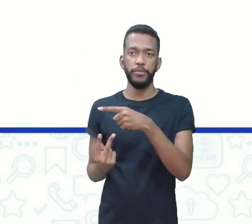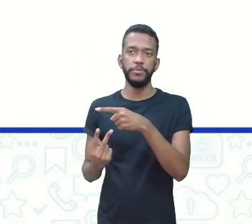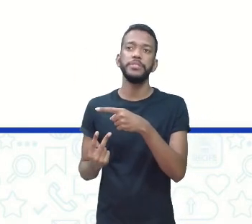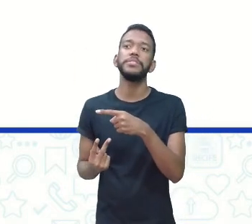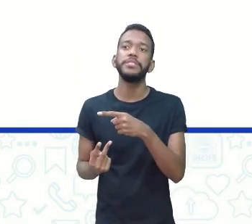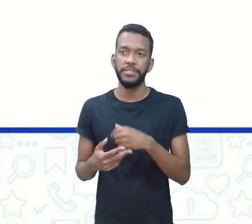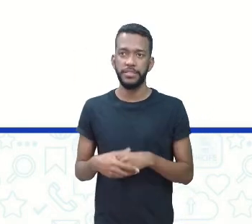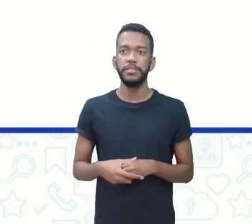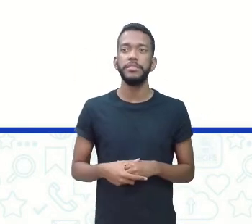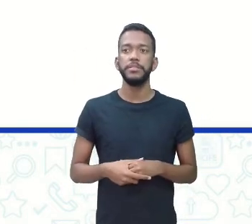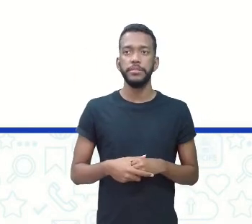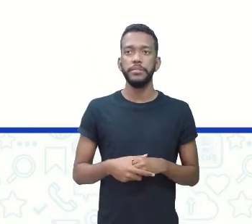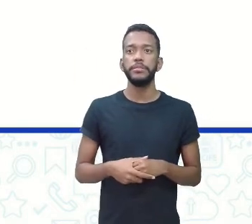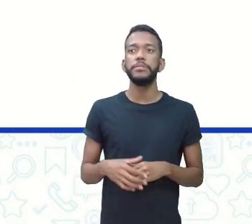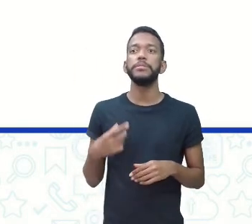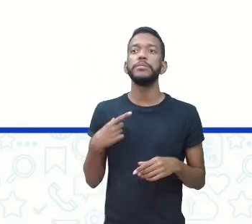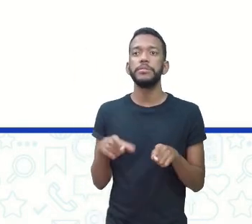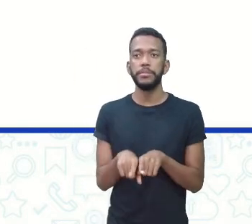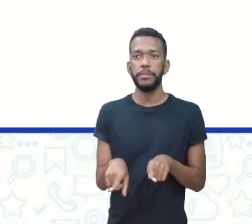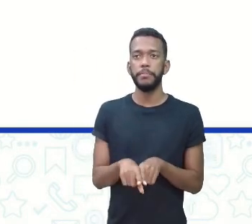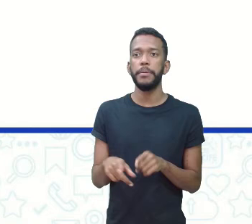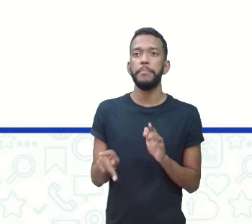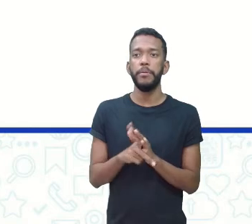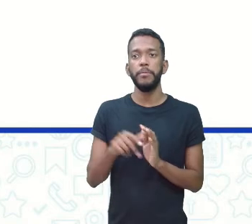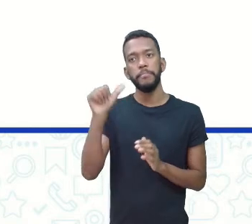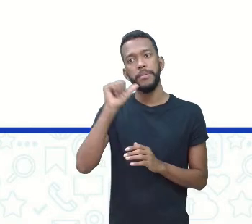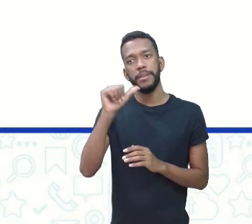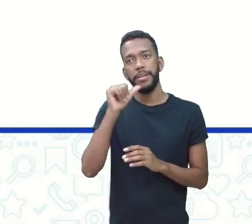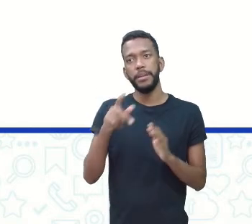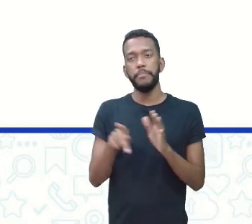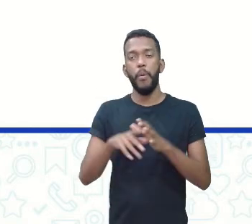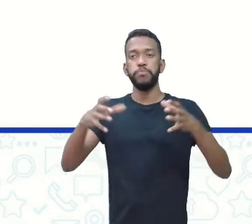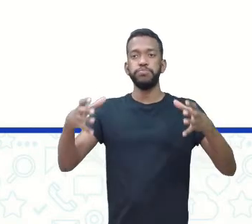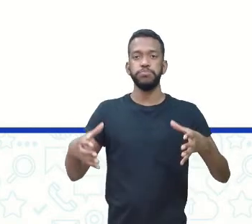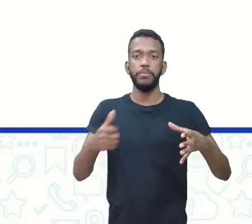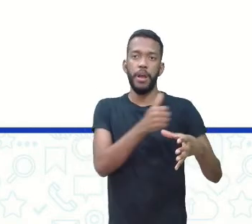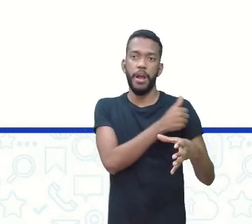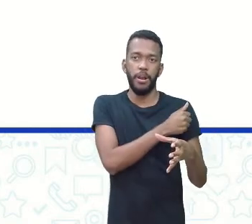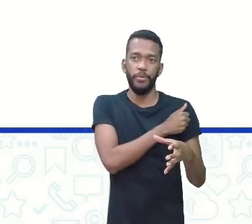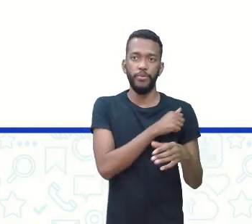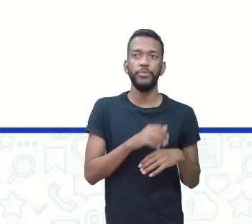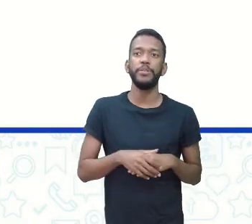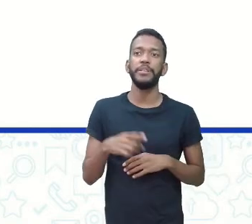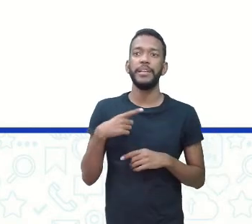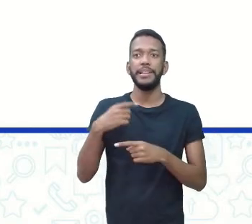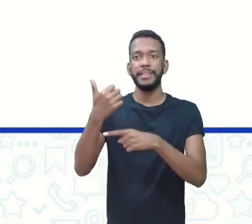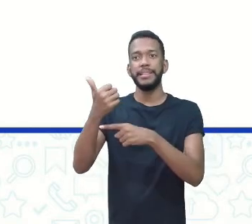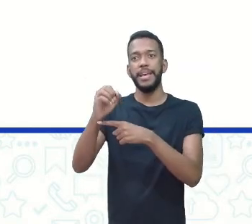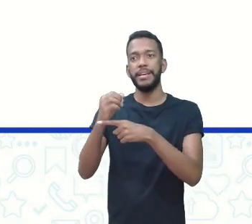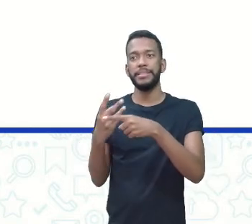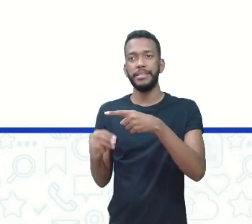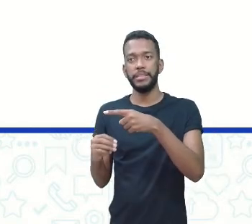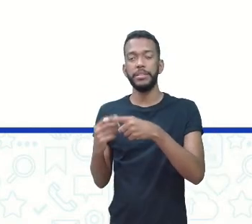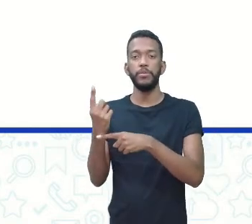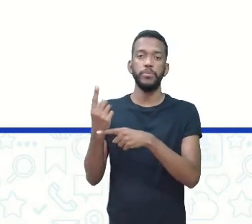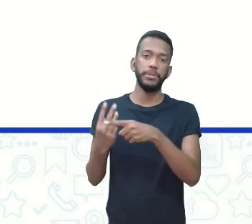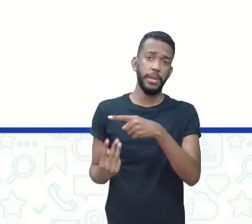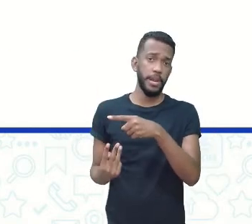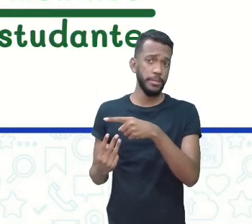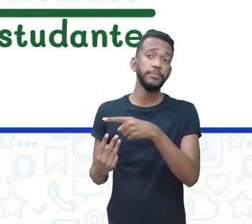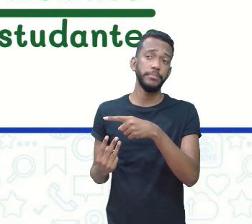2. A gente pode ter a quantidade de meninas com estudantes. Então, aqui eu tenho 10 para 30, 1 para 3,